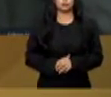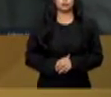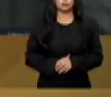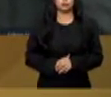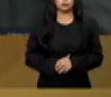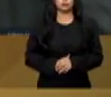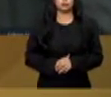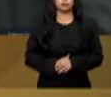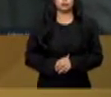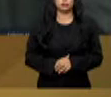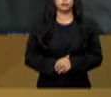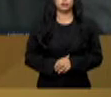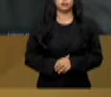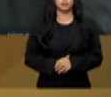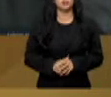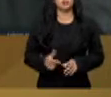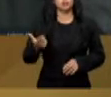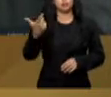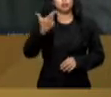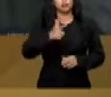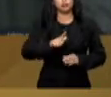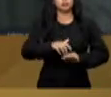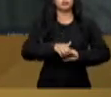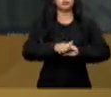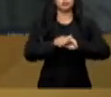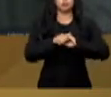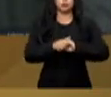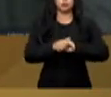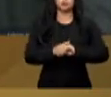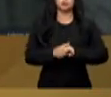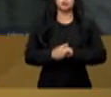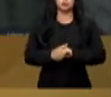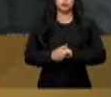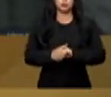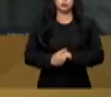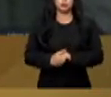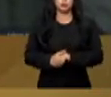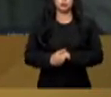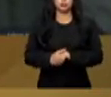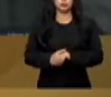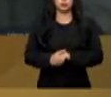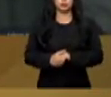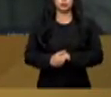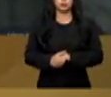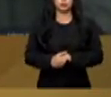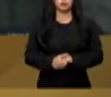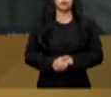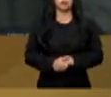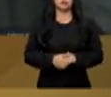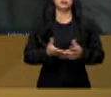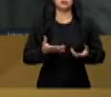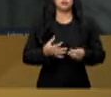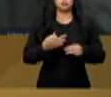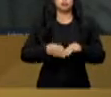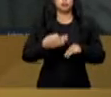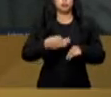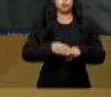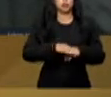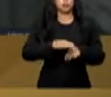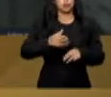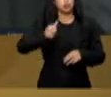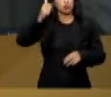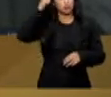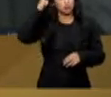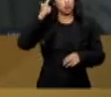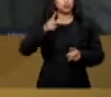início, reiterar os cumprimentos que vêm de ser manifestados pelo ministro Alexandre de Moraes à